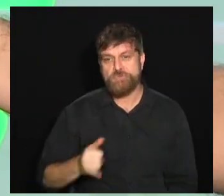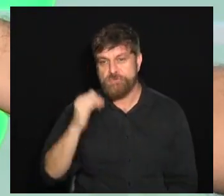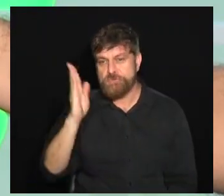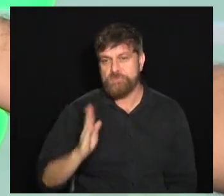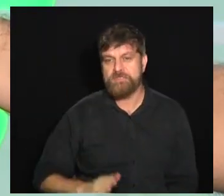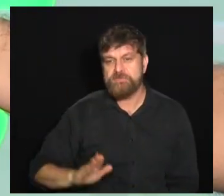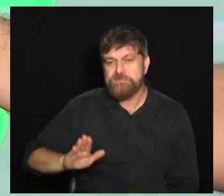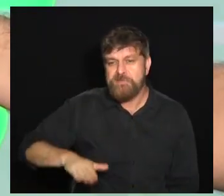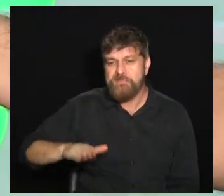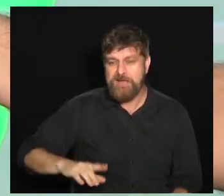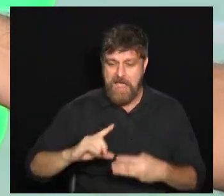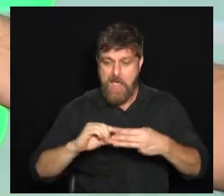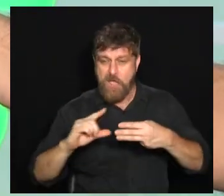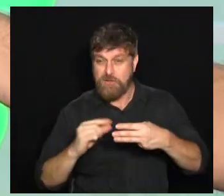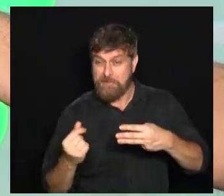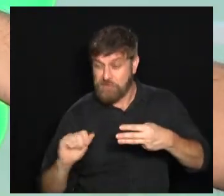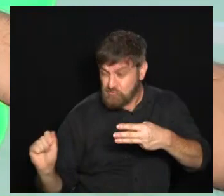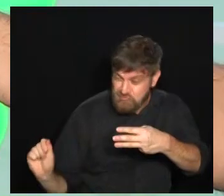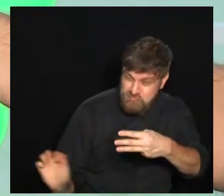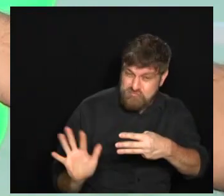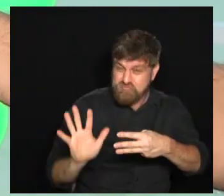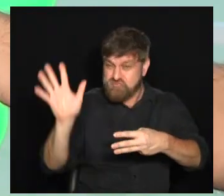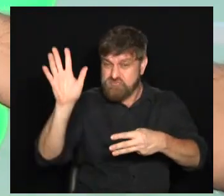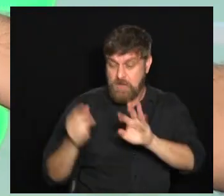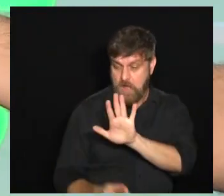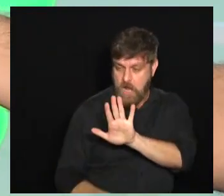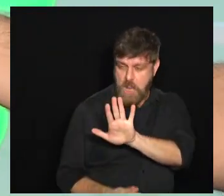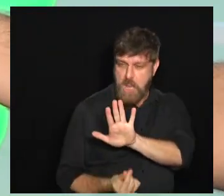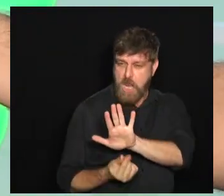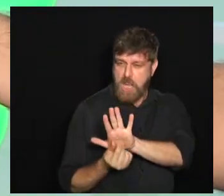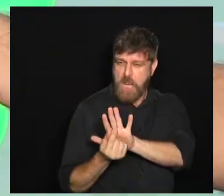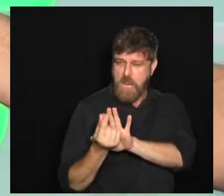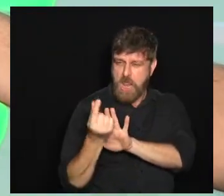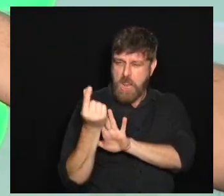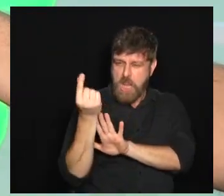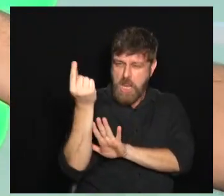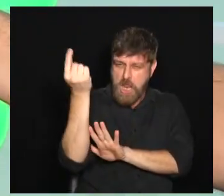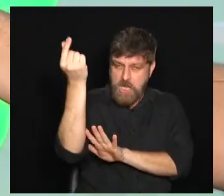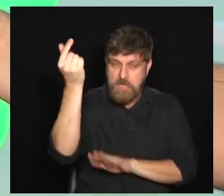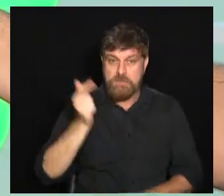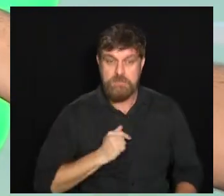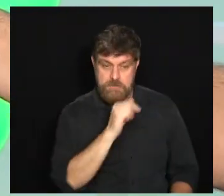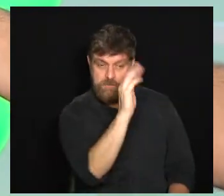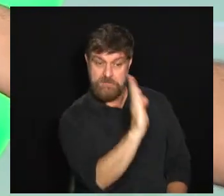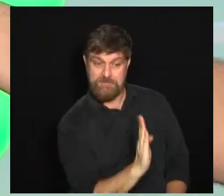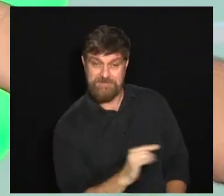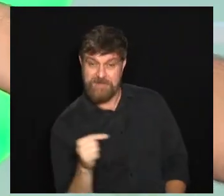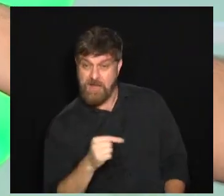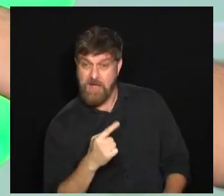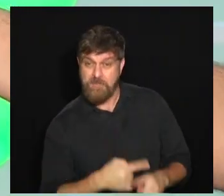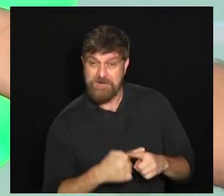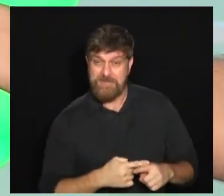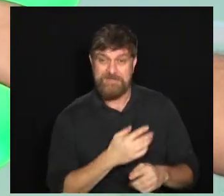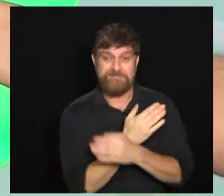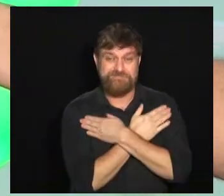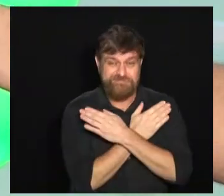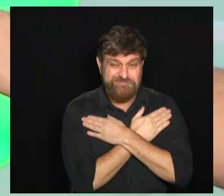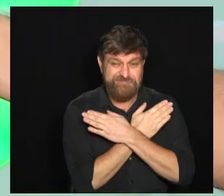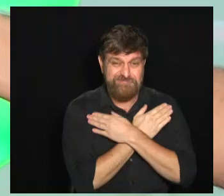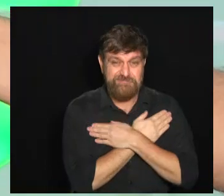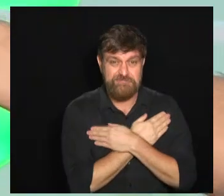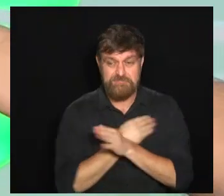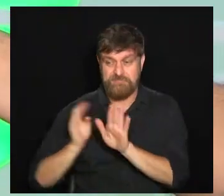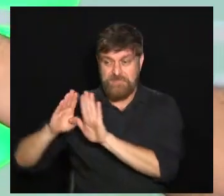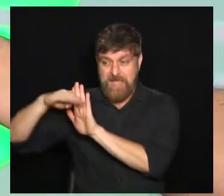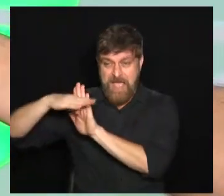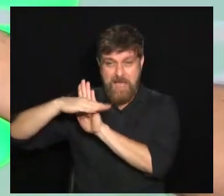dólar a estar mais alto. Dólar mais alto inflaciona um pouco mais, não inflaciona tanto no Brasil porque você tem desemprego alto, a bolsa oscilando,